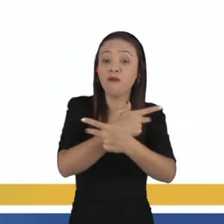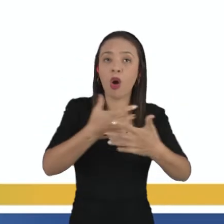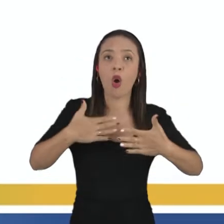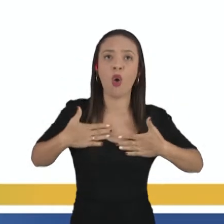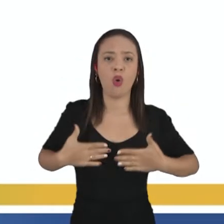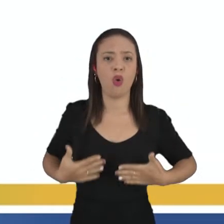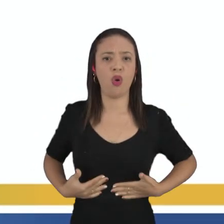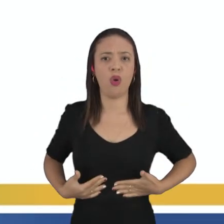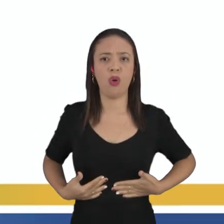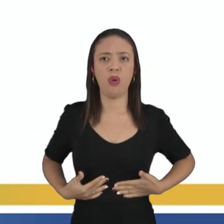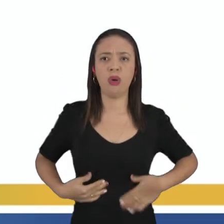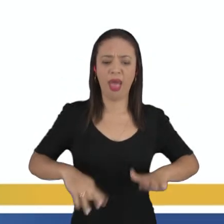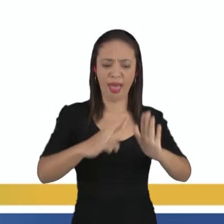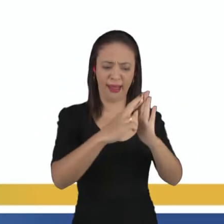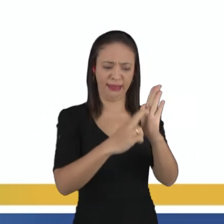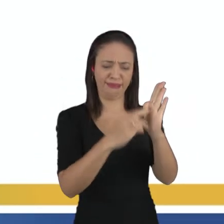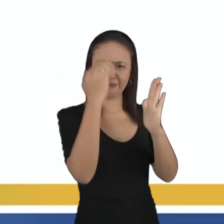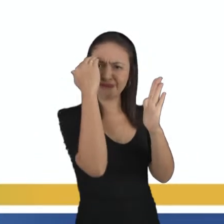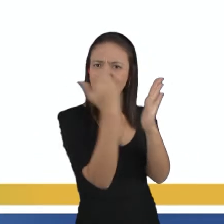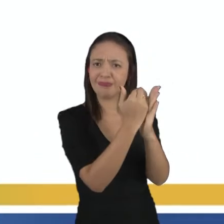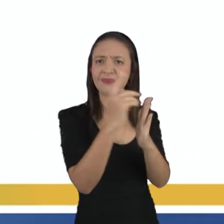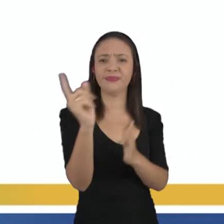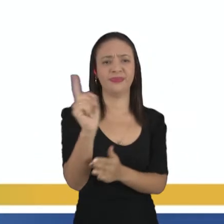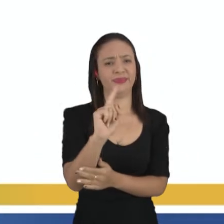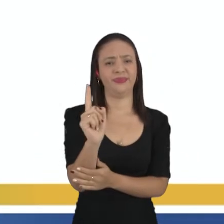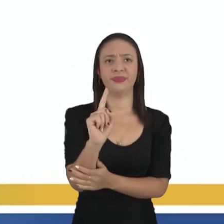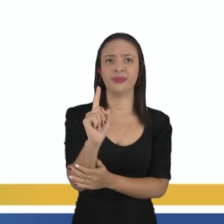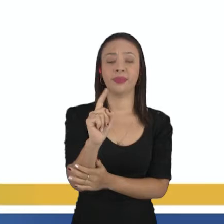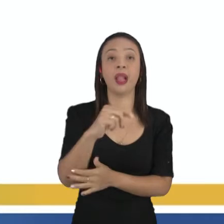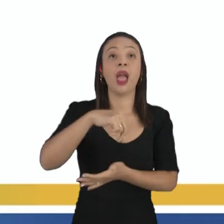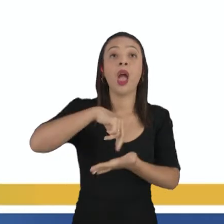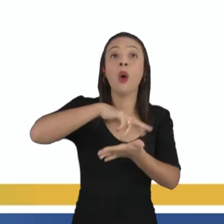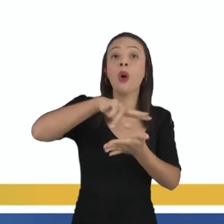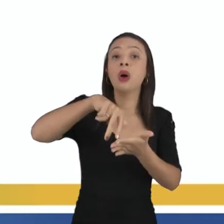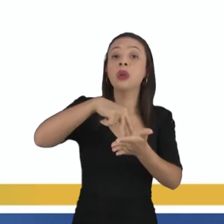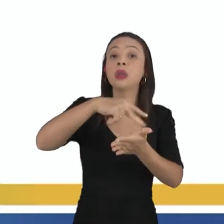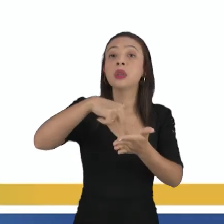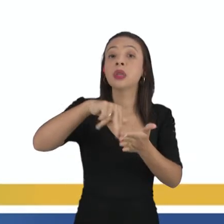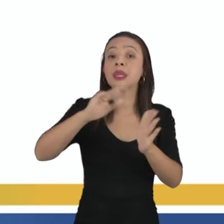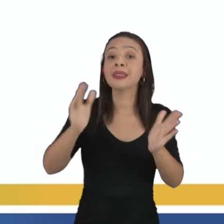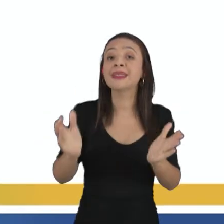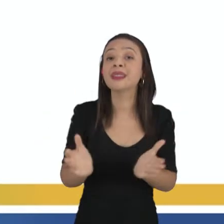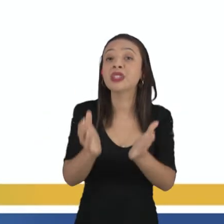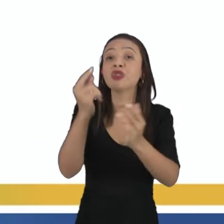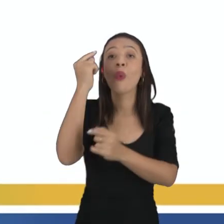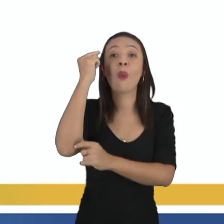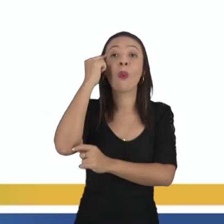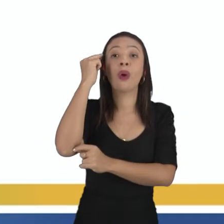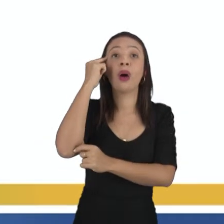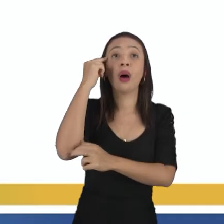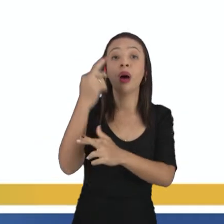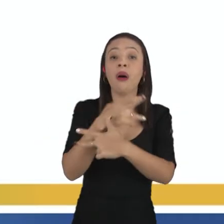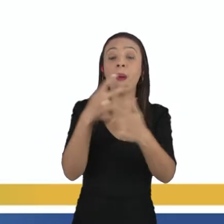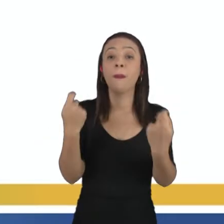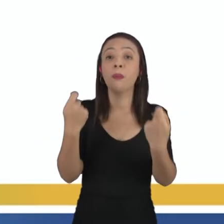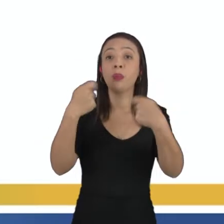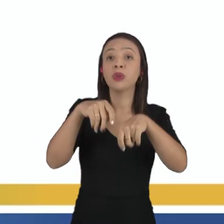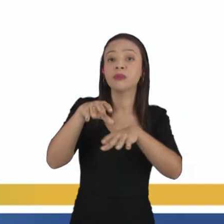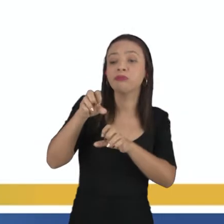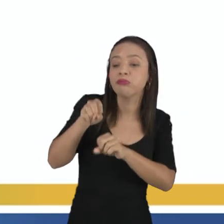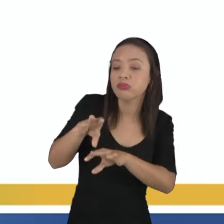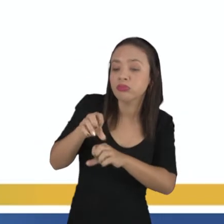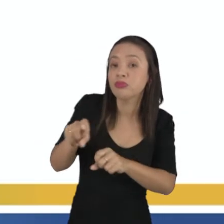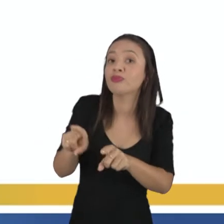sem compromissos com os regramentos. É uma dança que dá condições para pensar os modos de ensinar